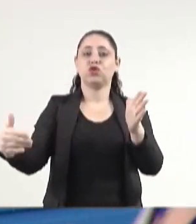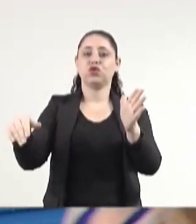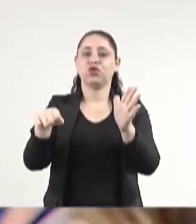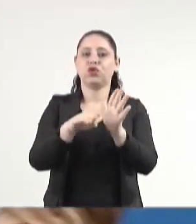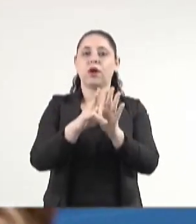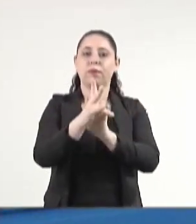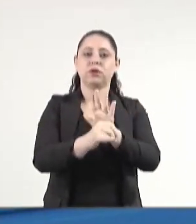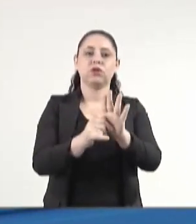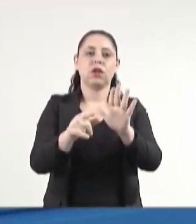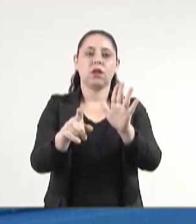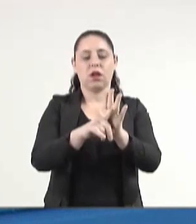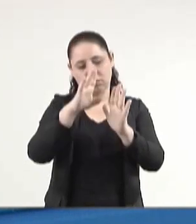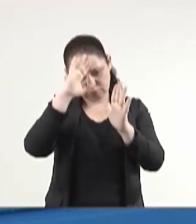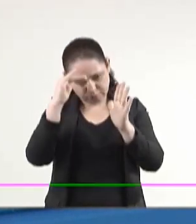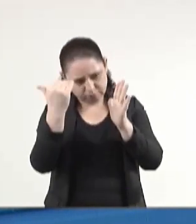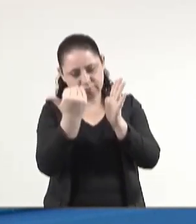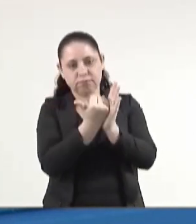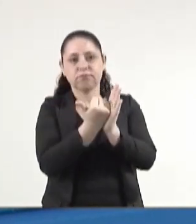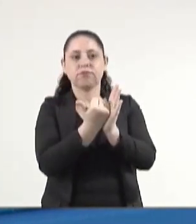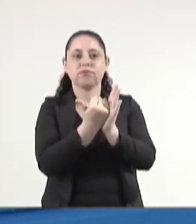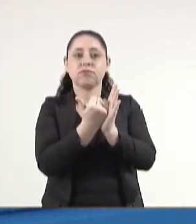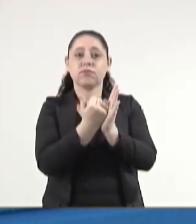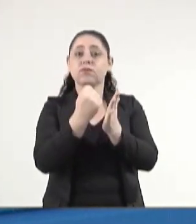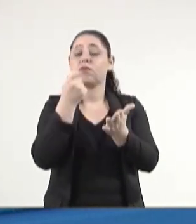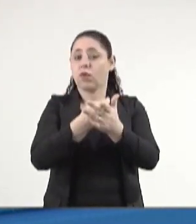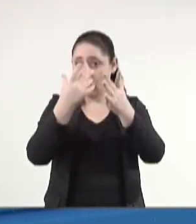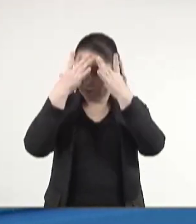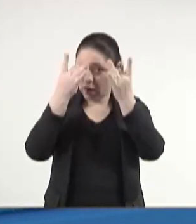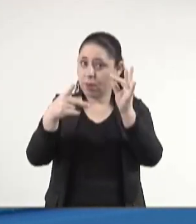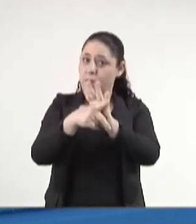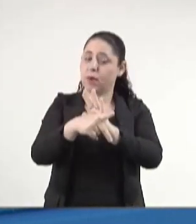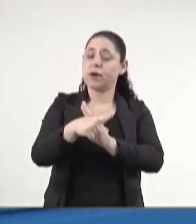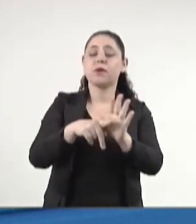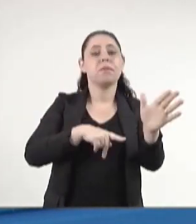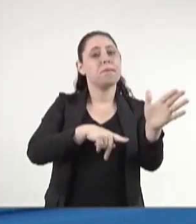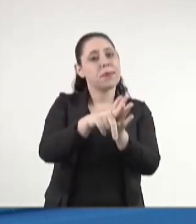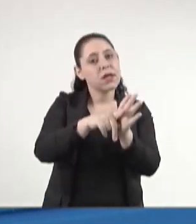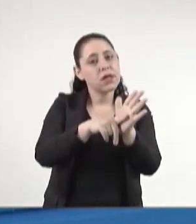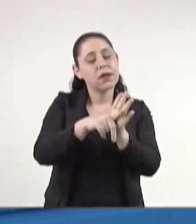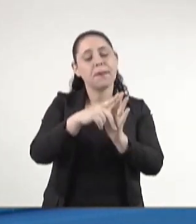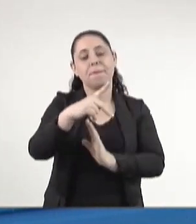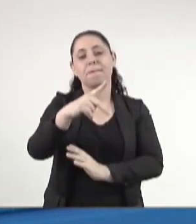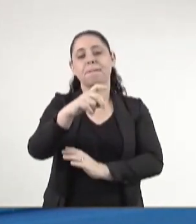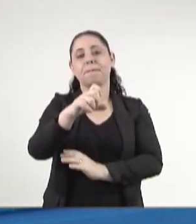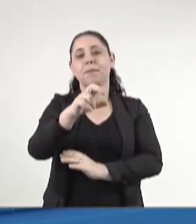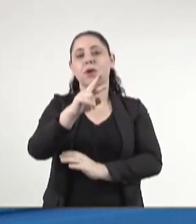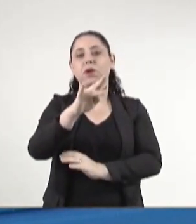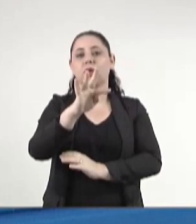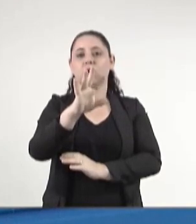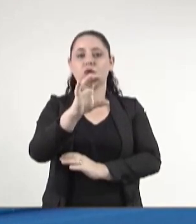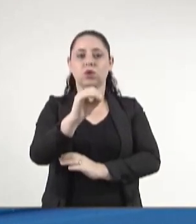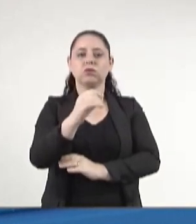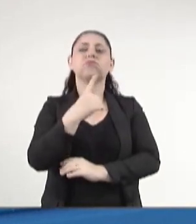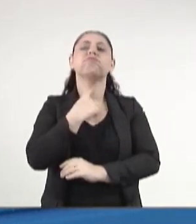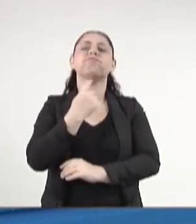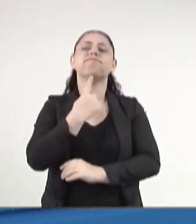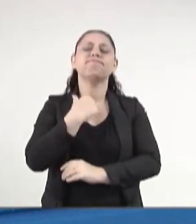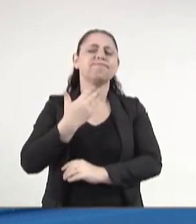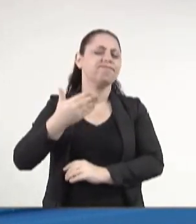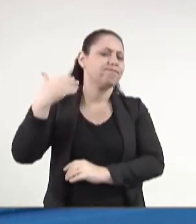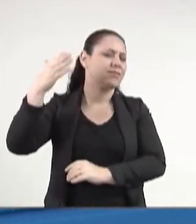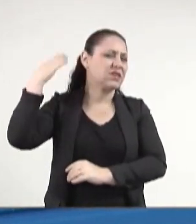esse projeto de lei que reconhece a oficialidade dos peritos papiloscopistas. Era um